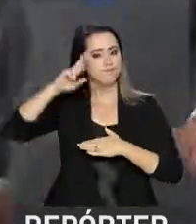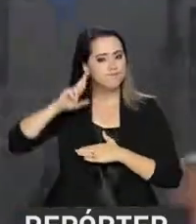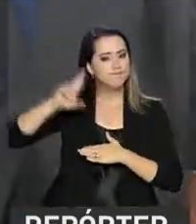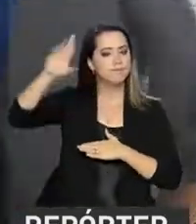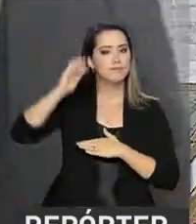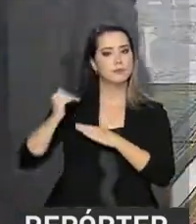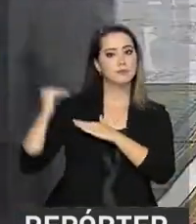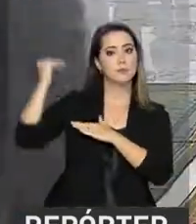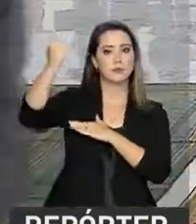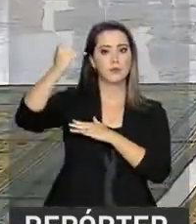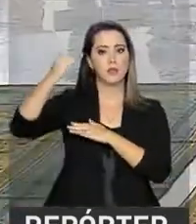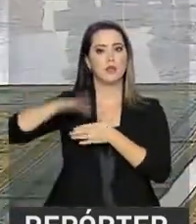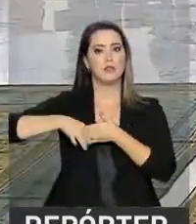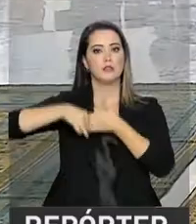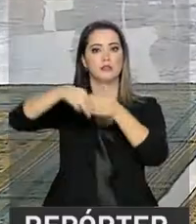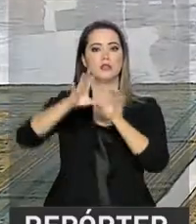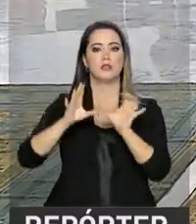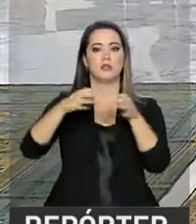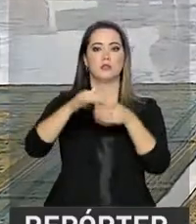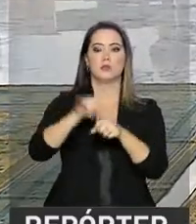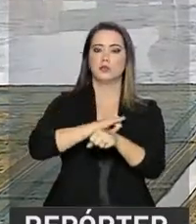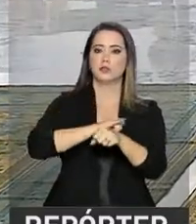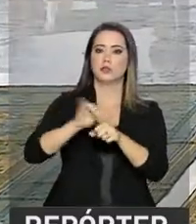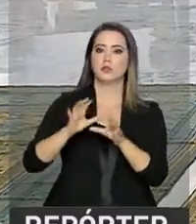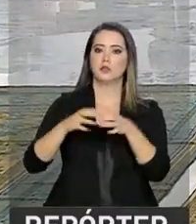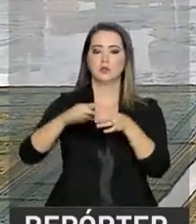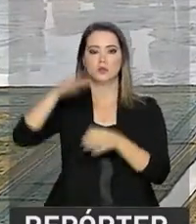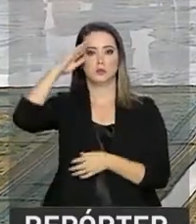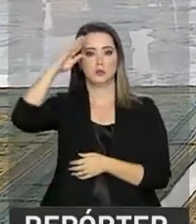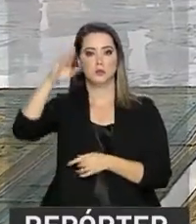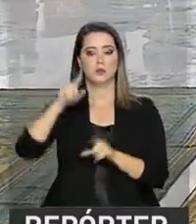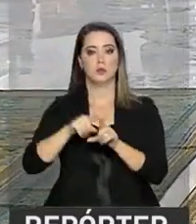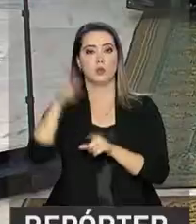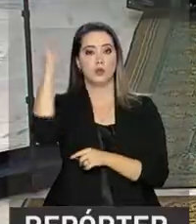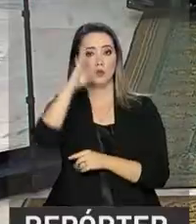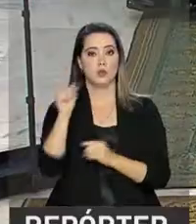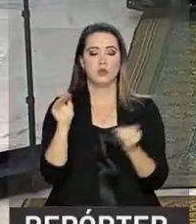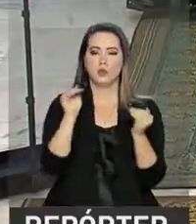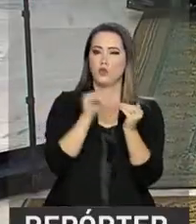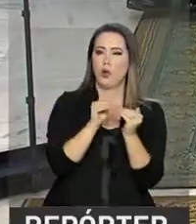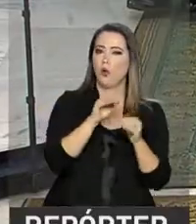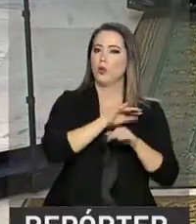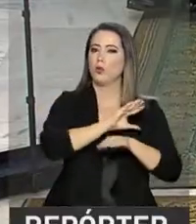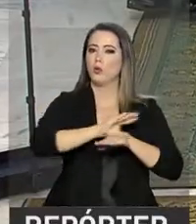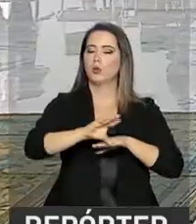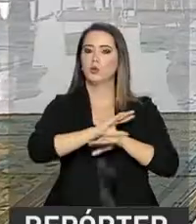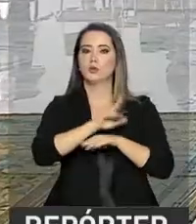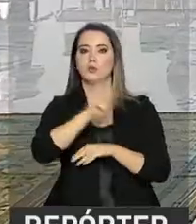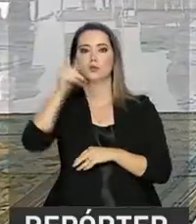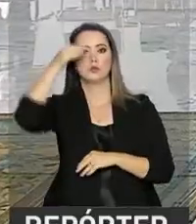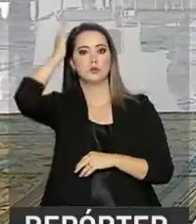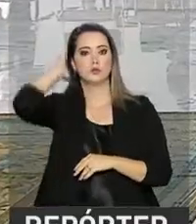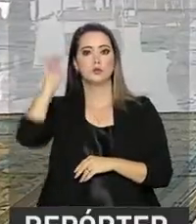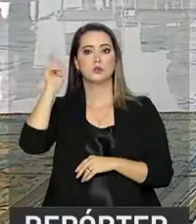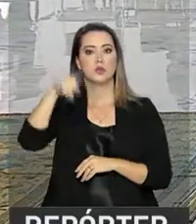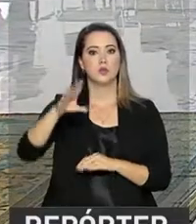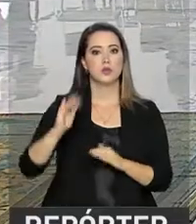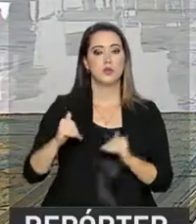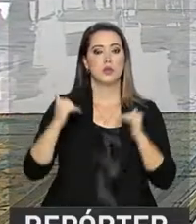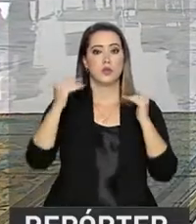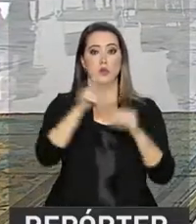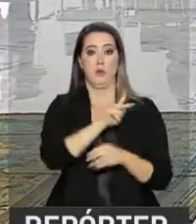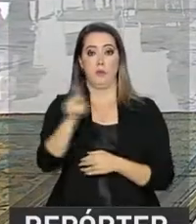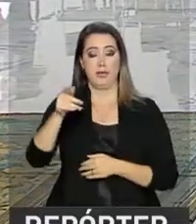organizações estratégicas das forças armadas no brasil de acordo com a constituição federal o presidente da república é o posto mais